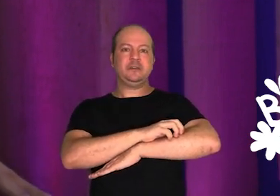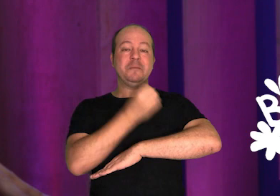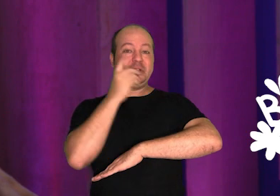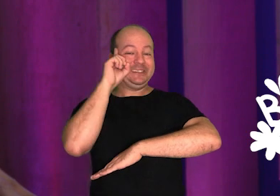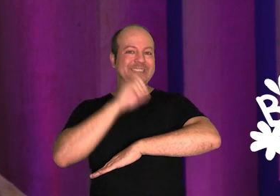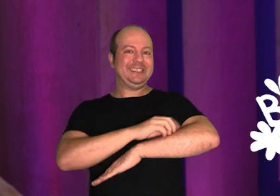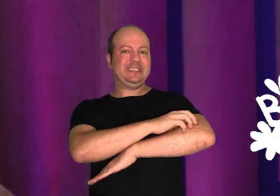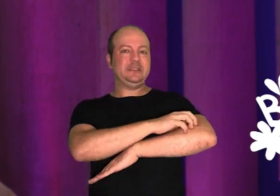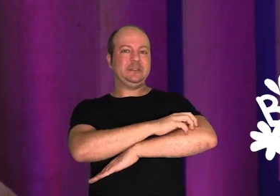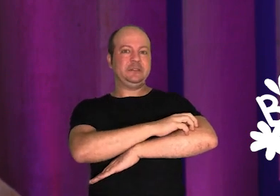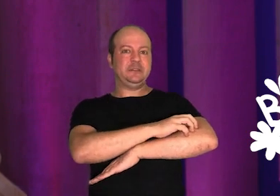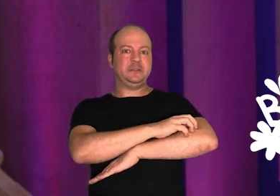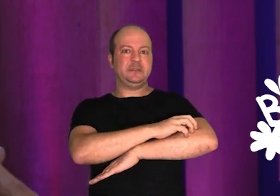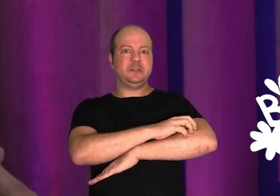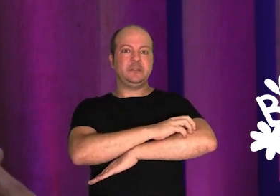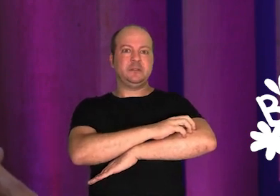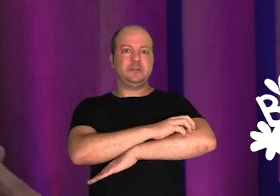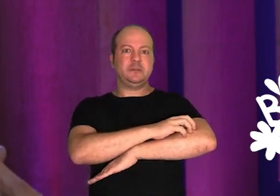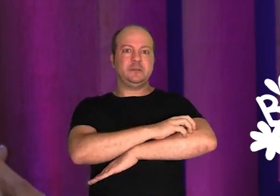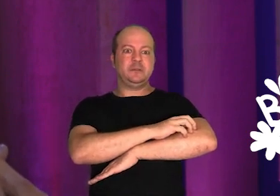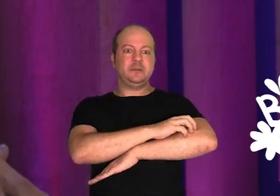Bom dia. Bom dia.